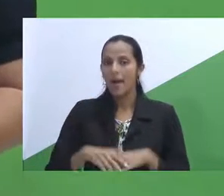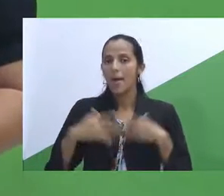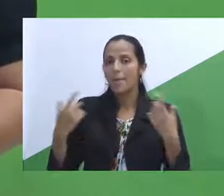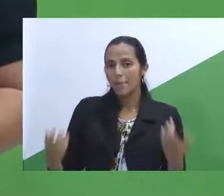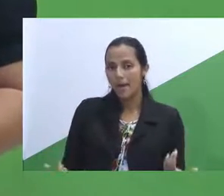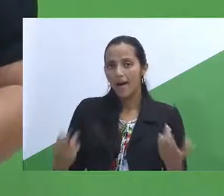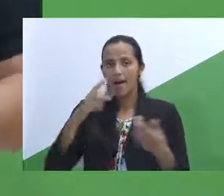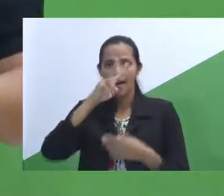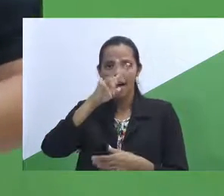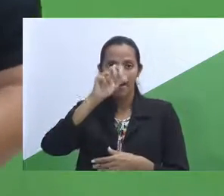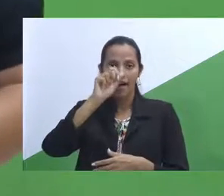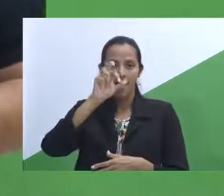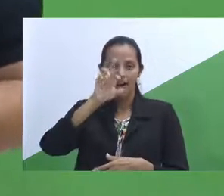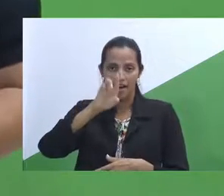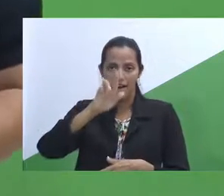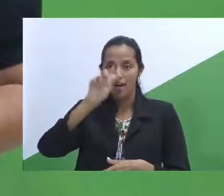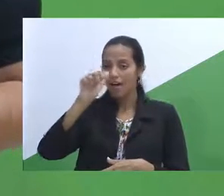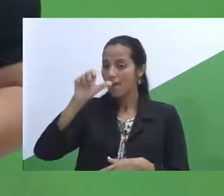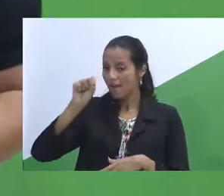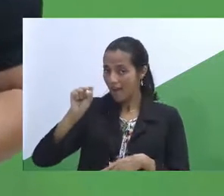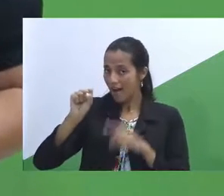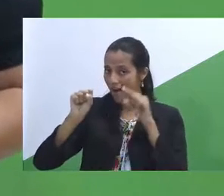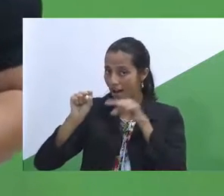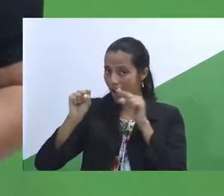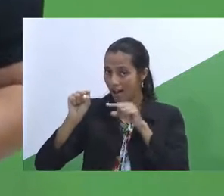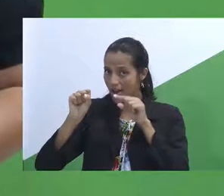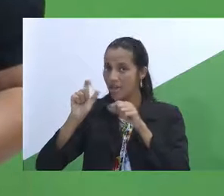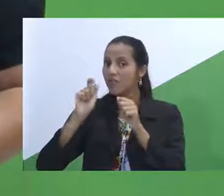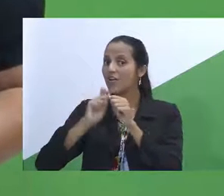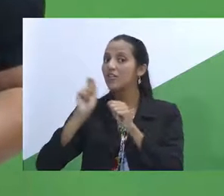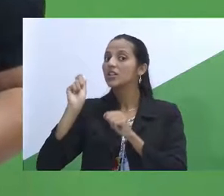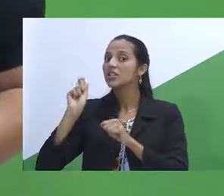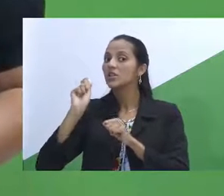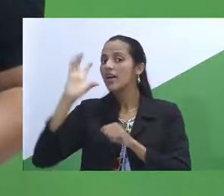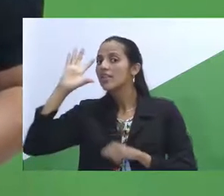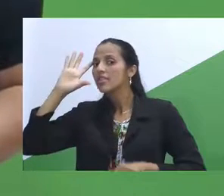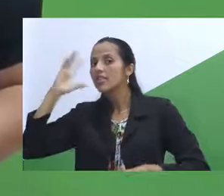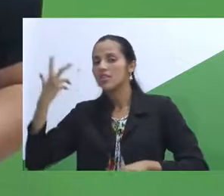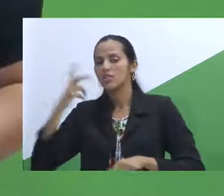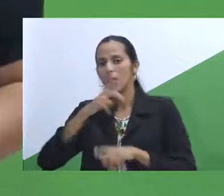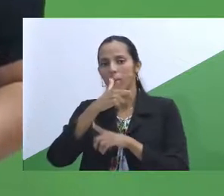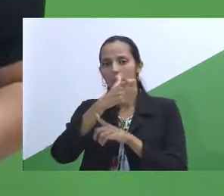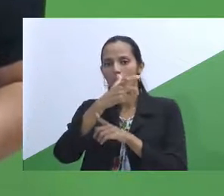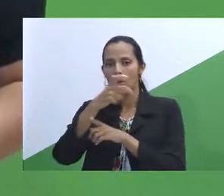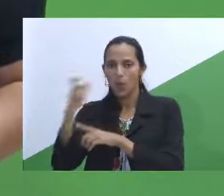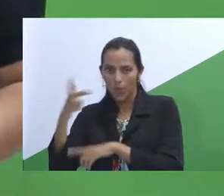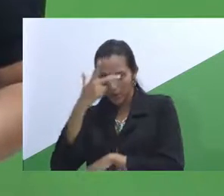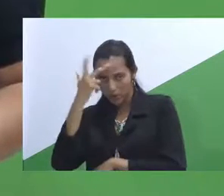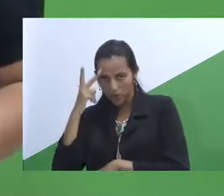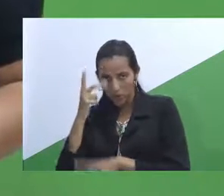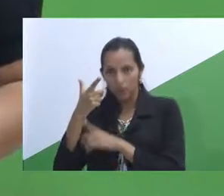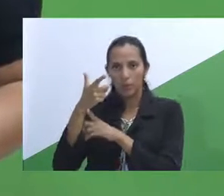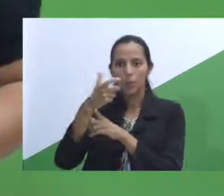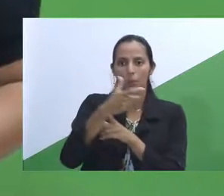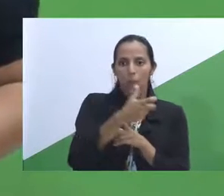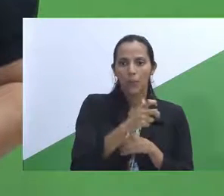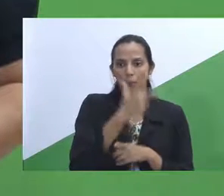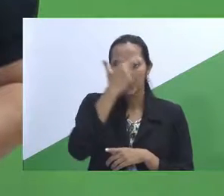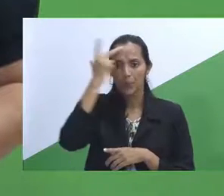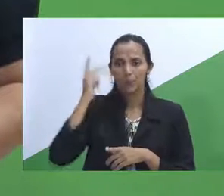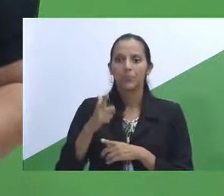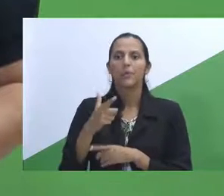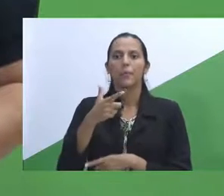à bala, vai matar, inclusive, muitos integrantes aí, dessa A e B. E o que acontece? A própria